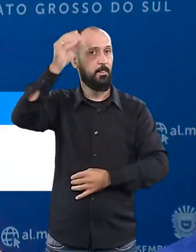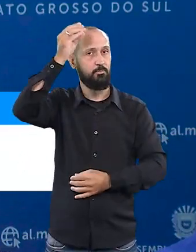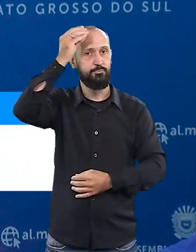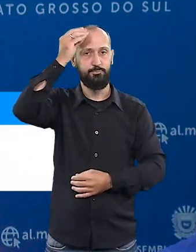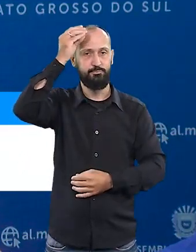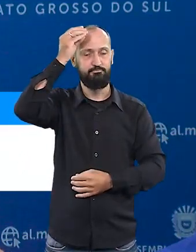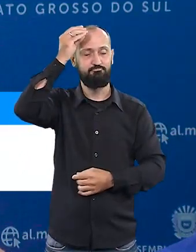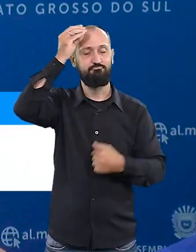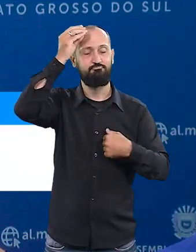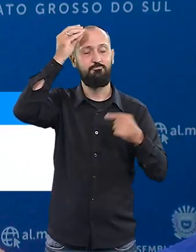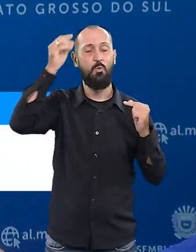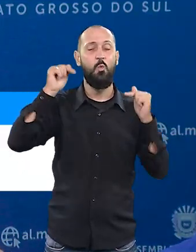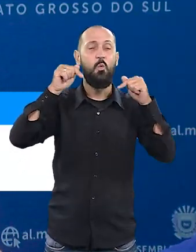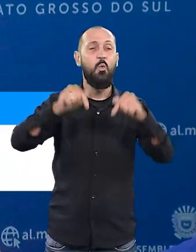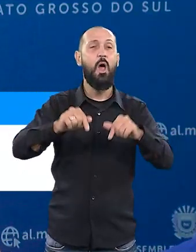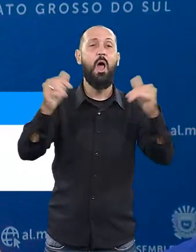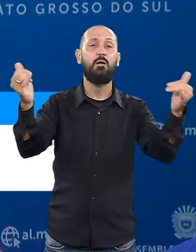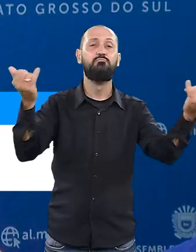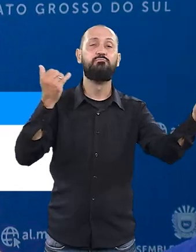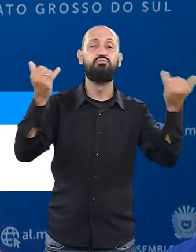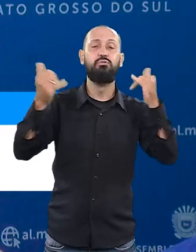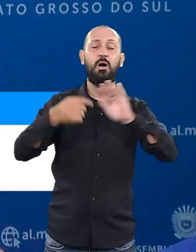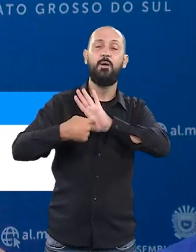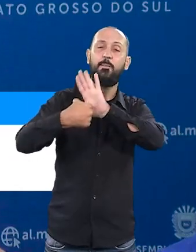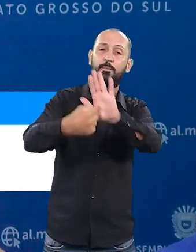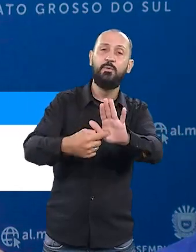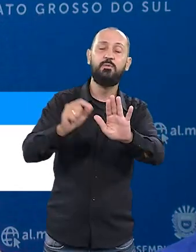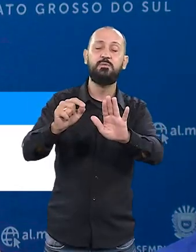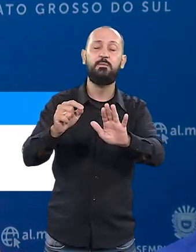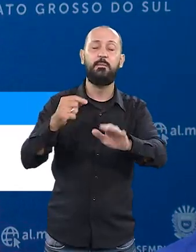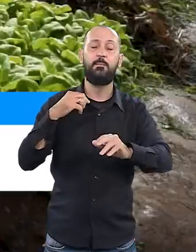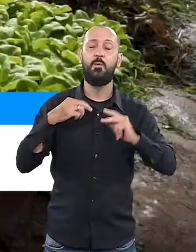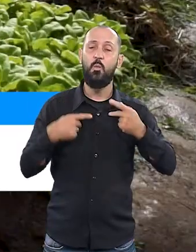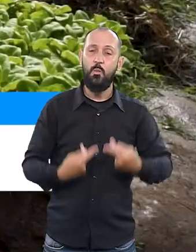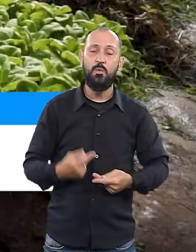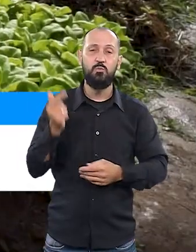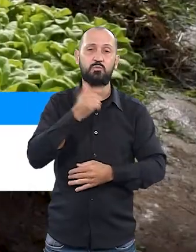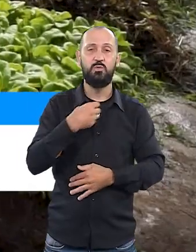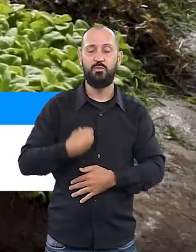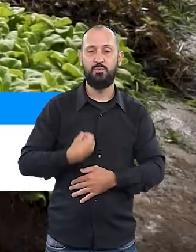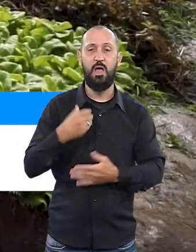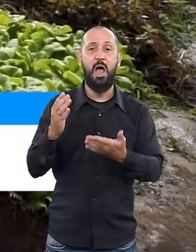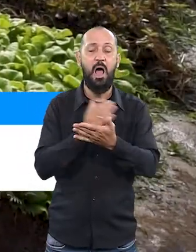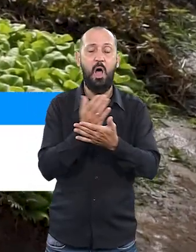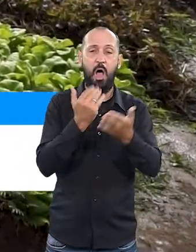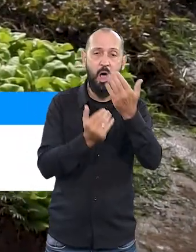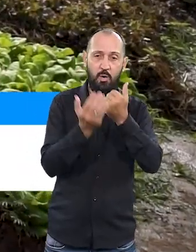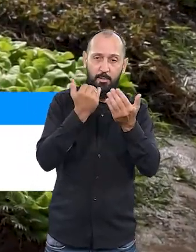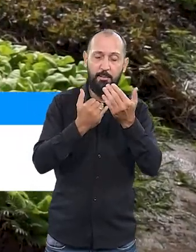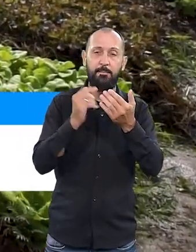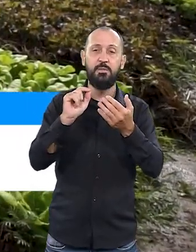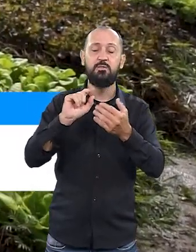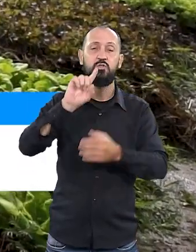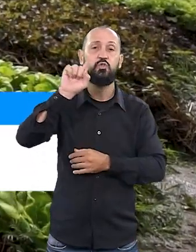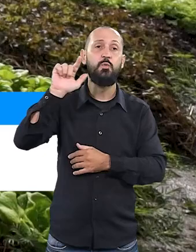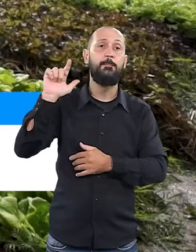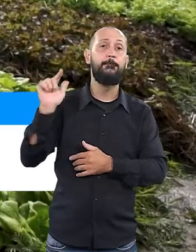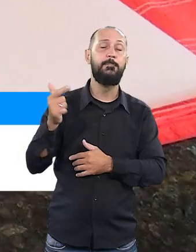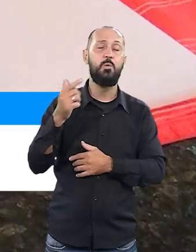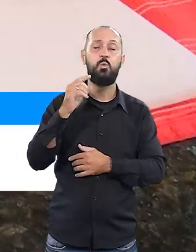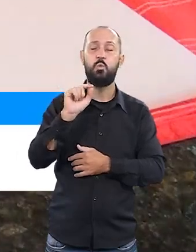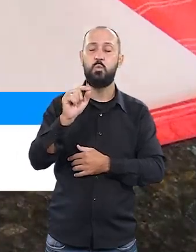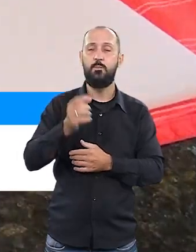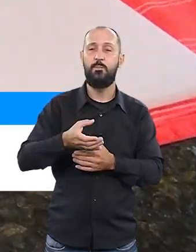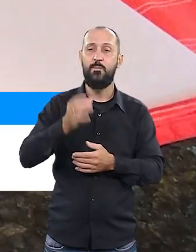consciência Eu trouxe esses dados e relacionei com a sobrevivência humana Porque alguns alimentos eles precisam de mais de 1000 L de